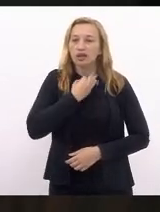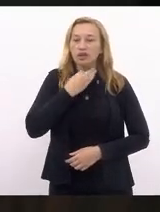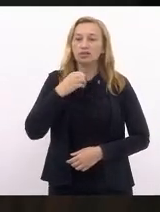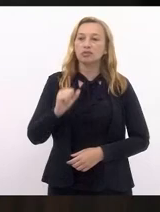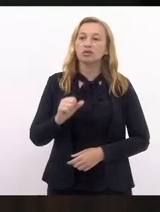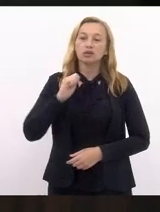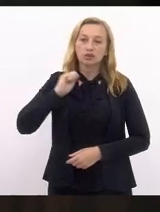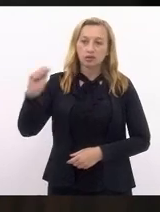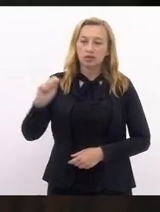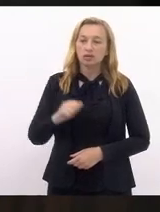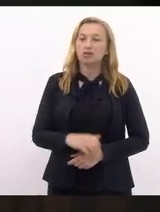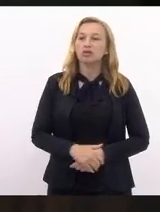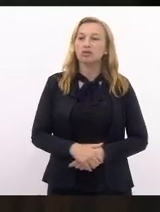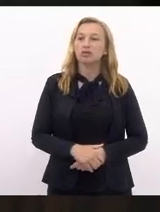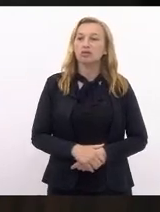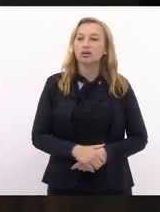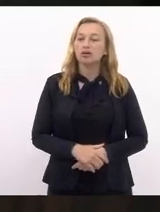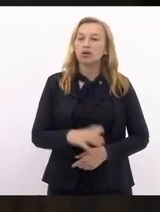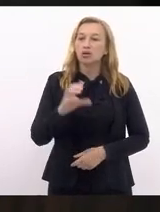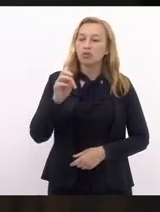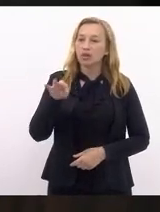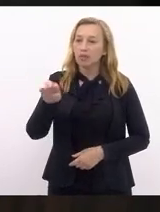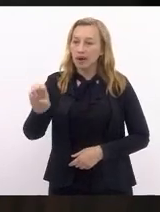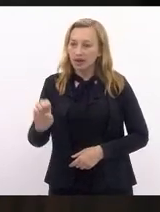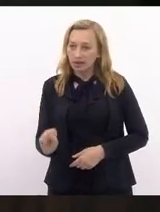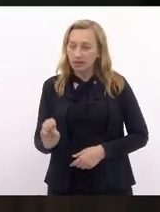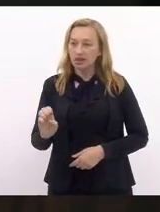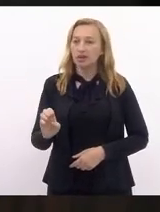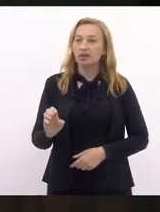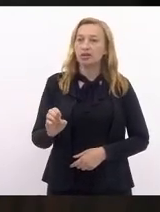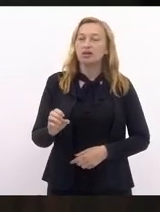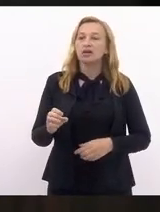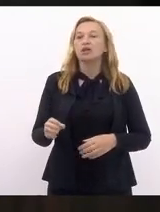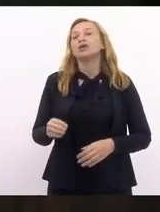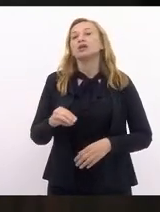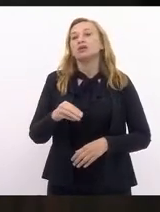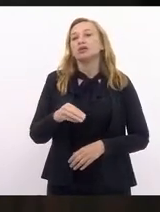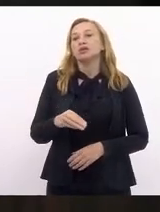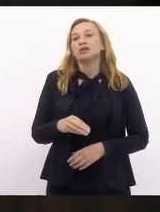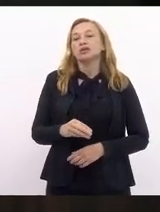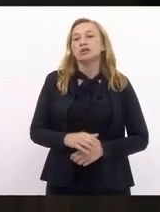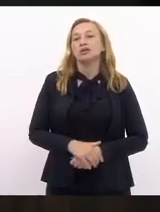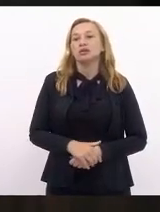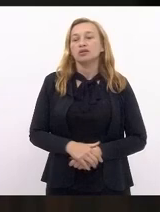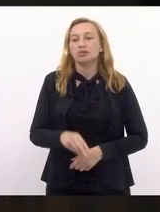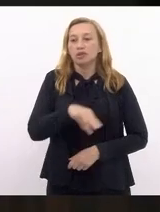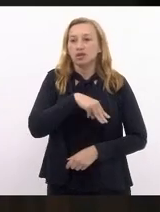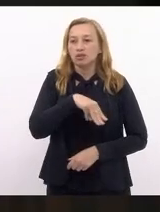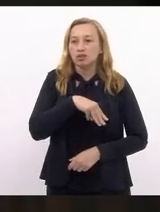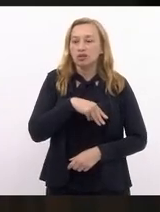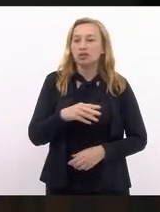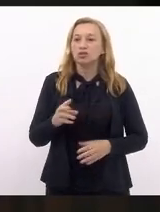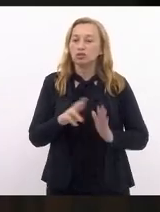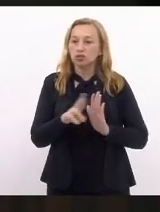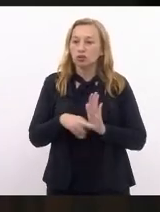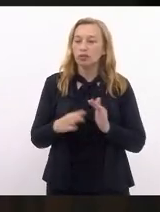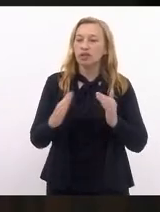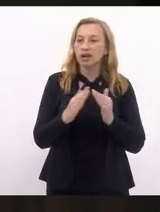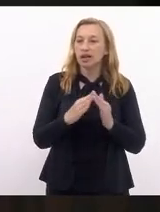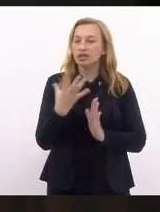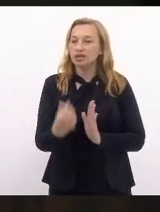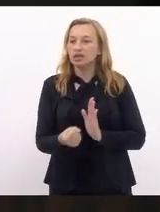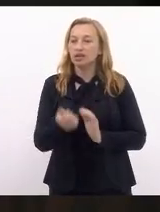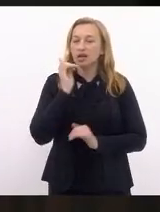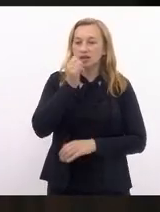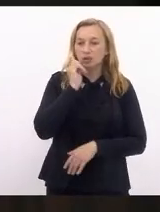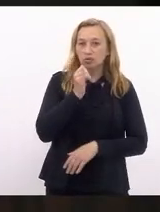Tiradentes e respectivo diploma a conamad convenção Estadual do Ministério de Madureira no estado do Rio de Janeiro parecida Camisão de normas internas e proposições externas favorável